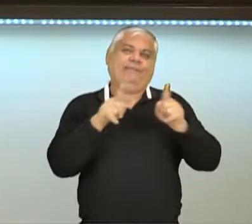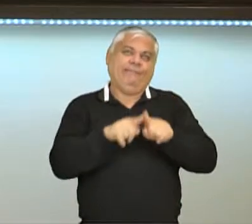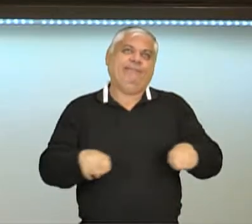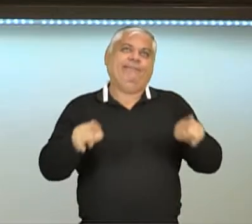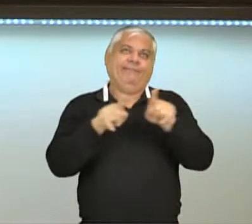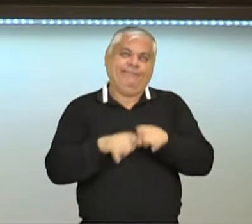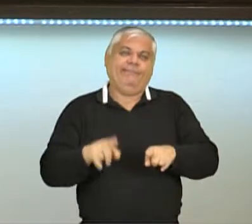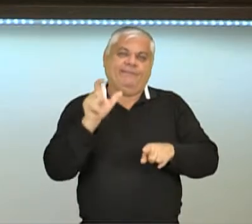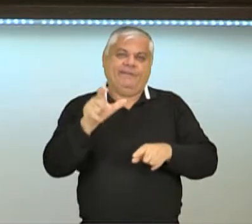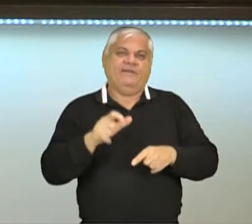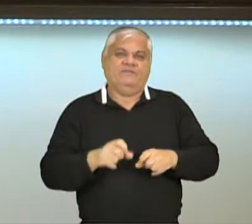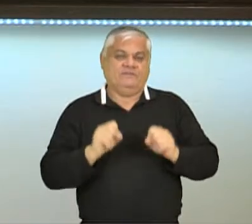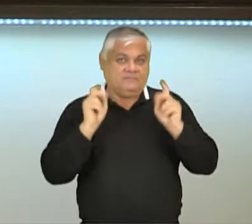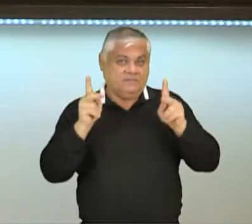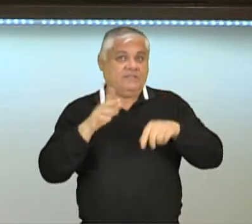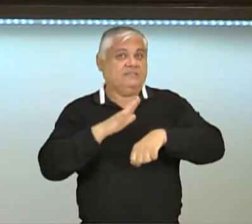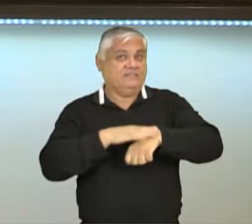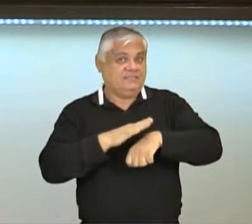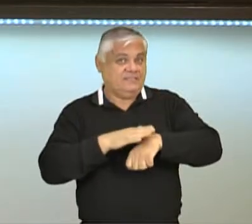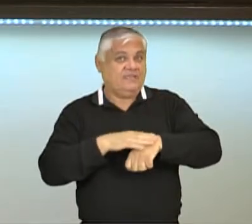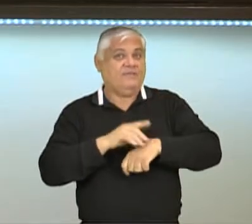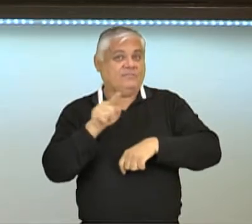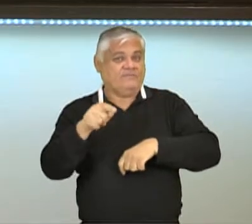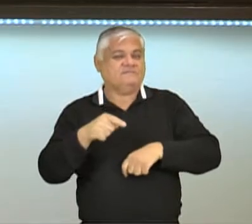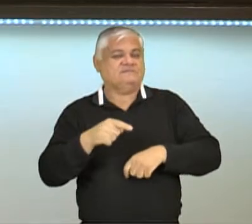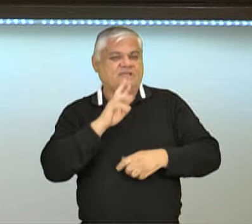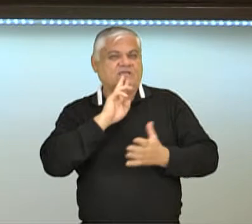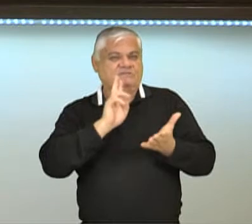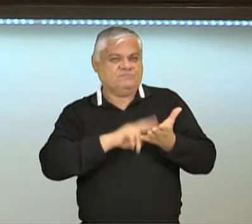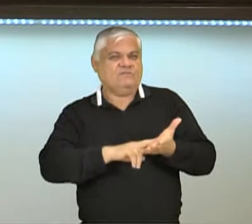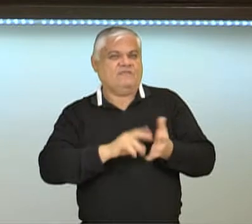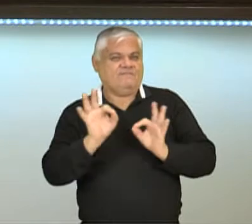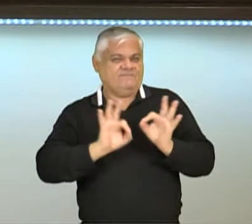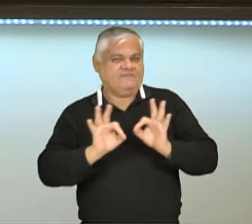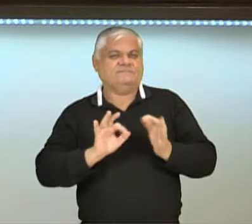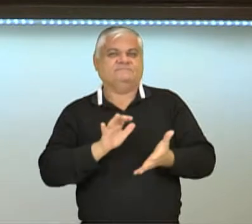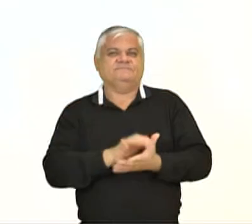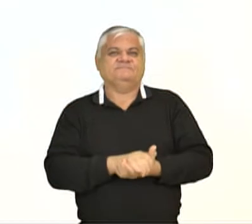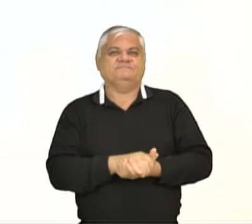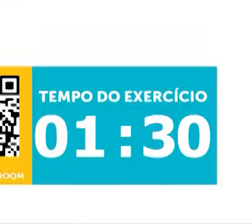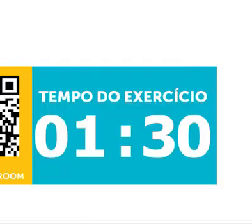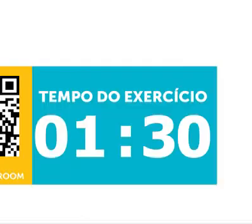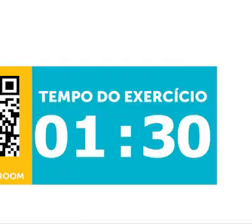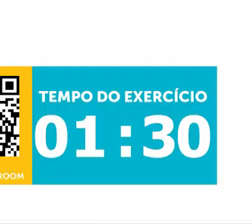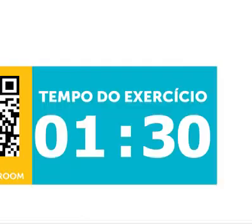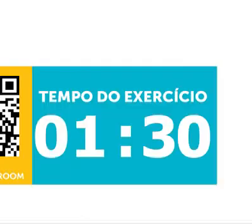repetições desnecessárias. Então, um tempo significativo para conseguirem realizar essa atividade.